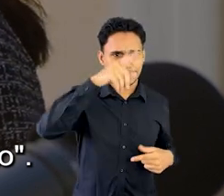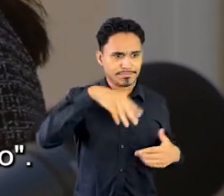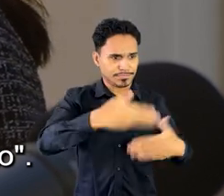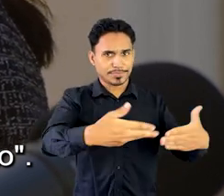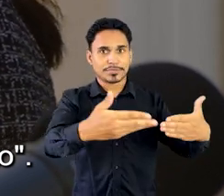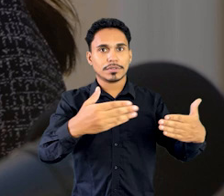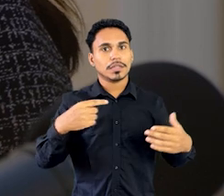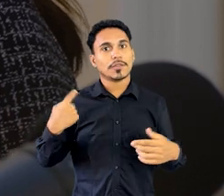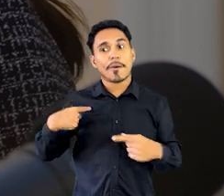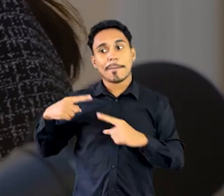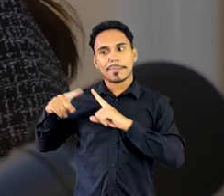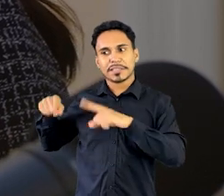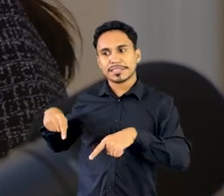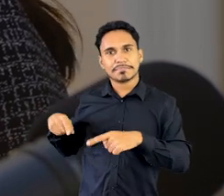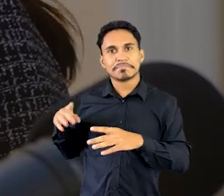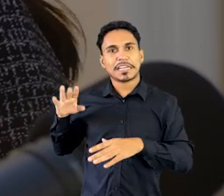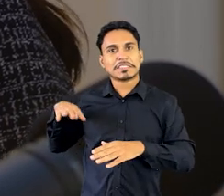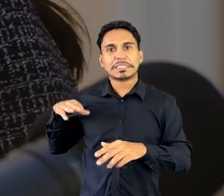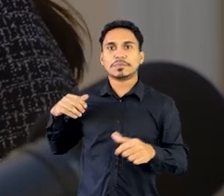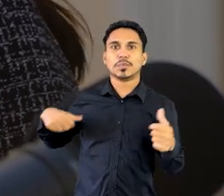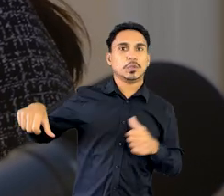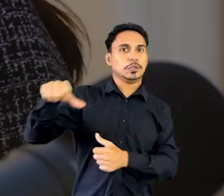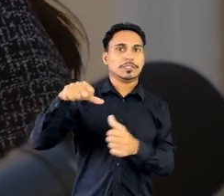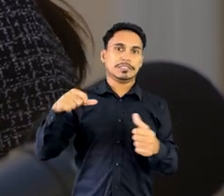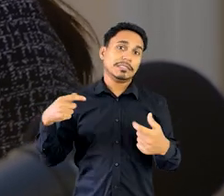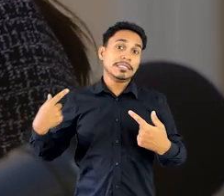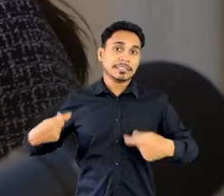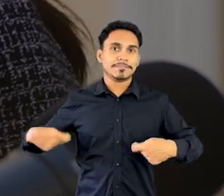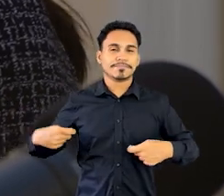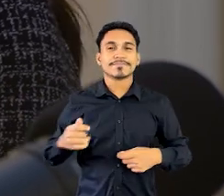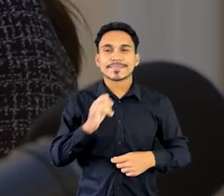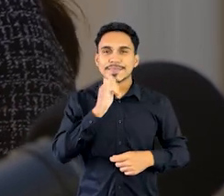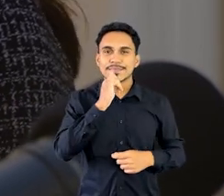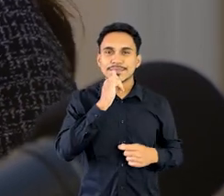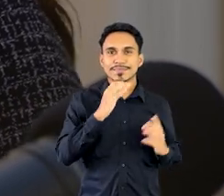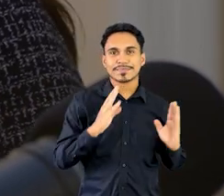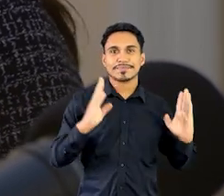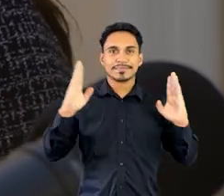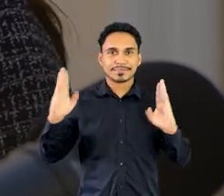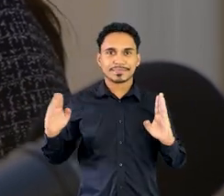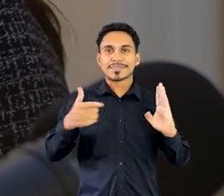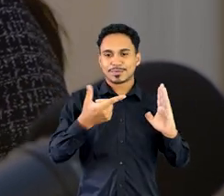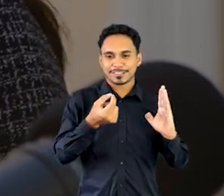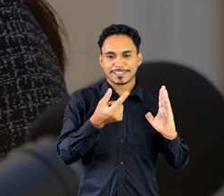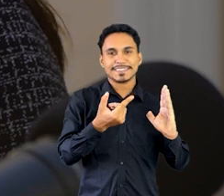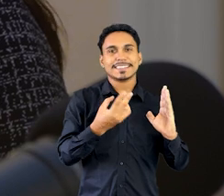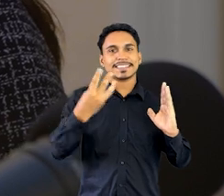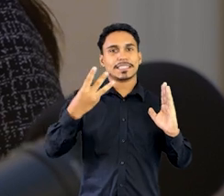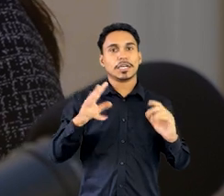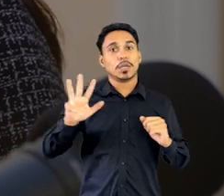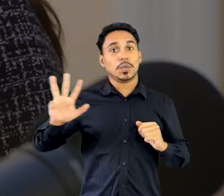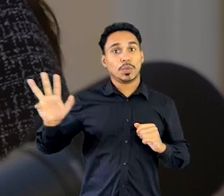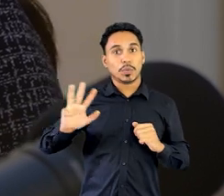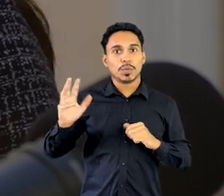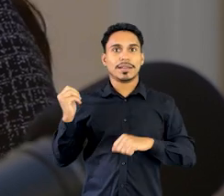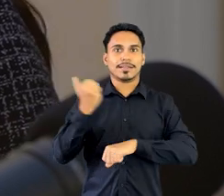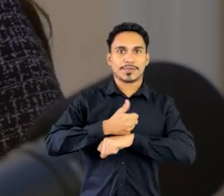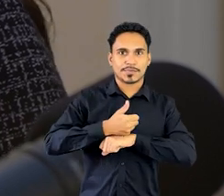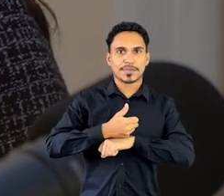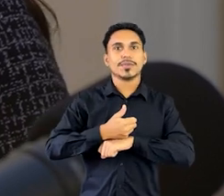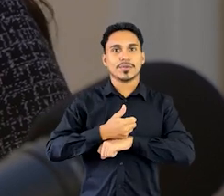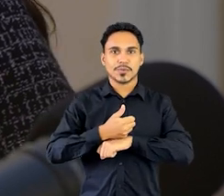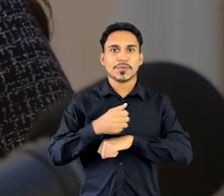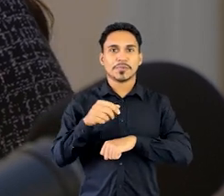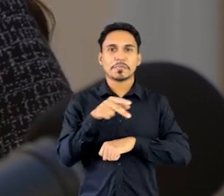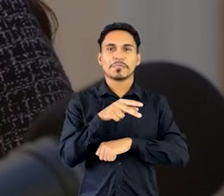planejamento e ela não respeita mesmo a gente teve uma reunião com o presidente Lula logo quando ele assumiu em 2023 lá foi mais ou menos